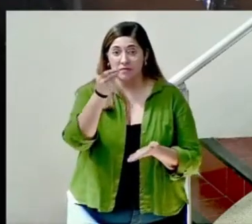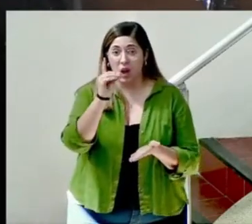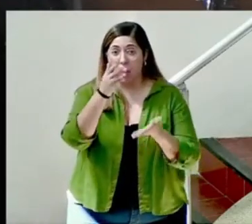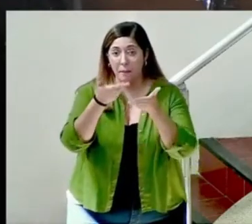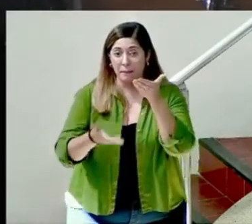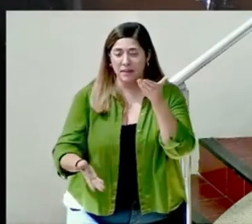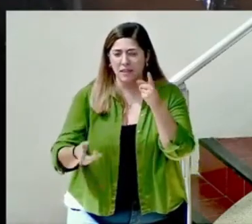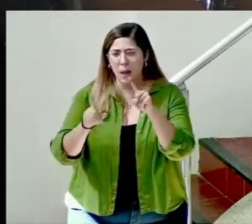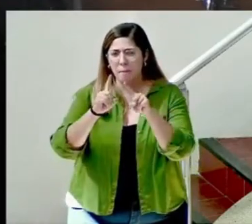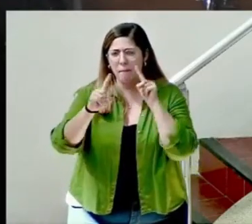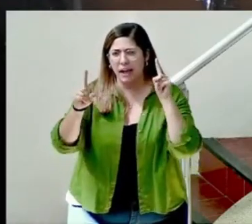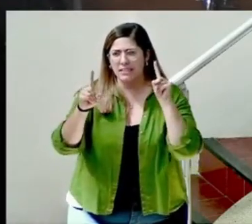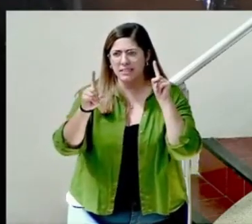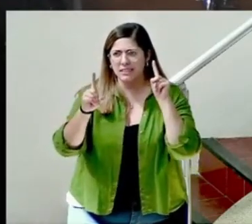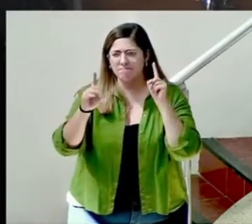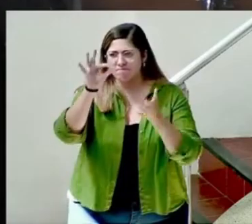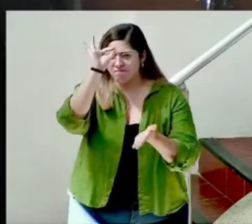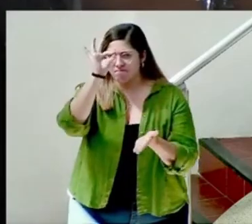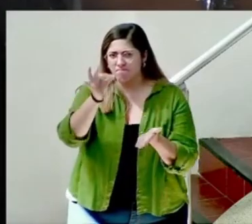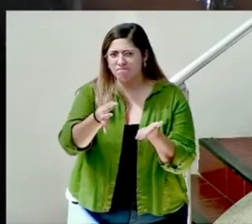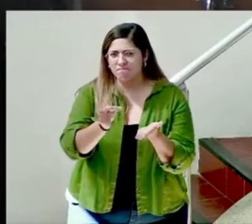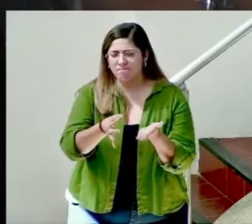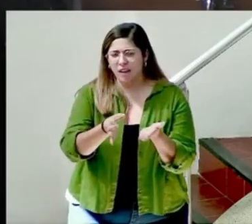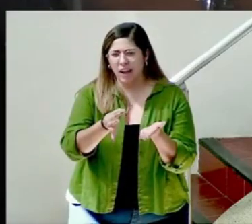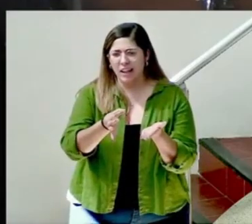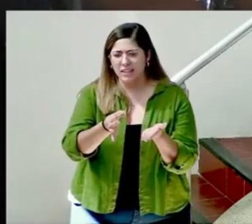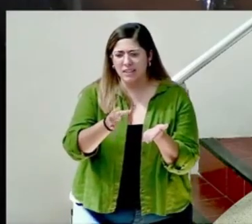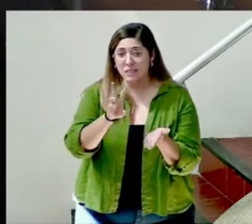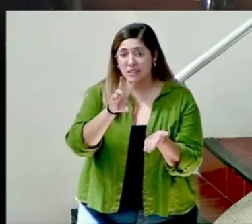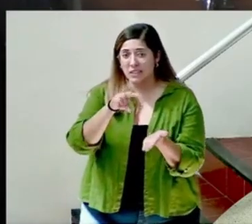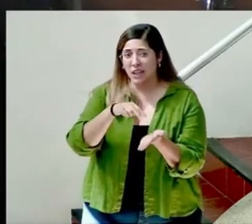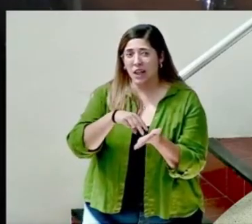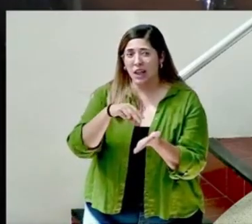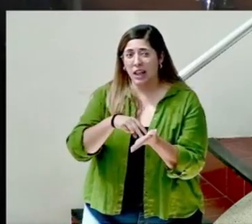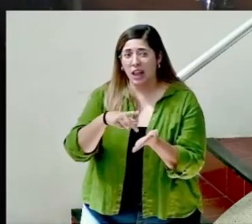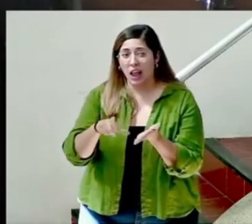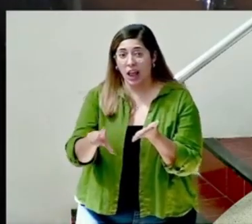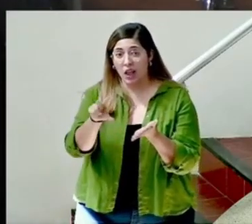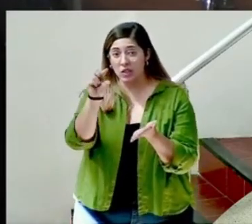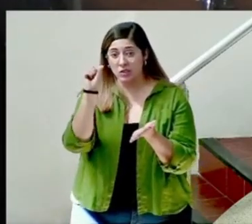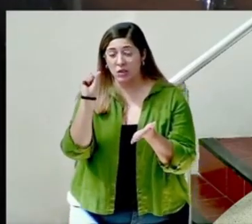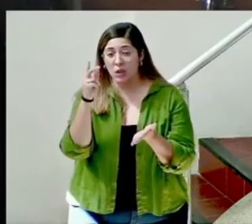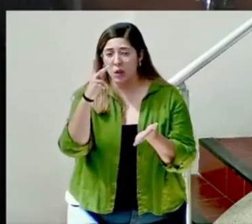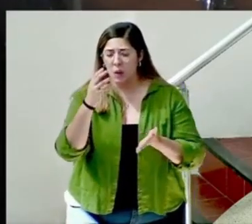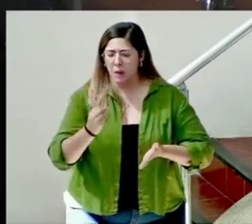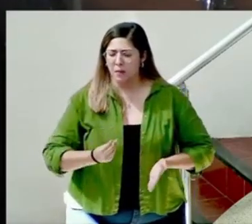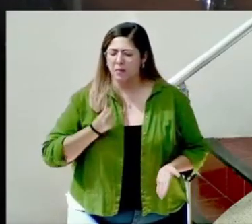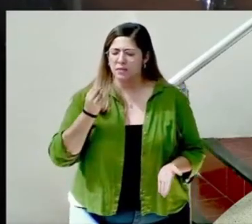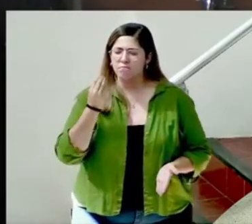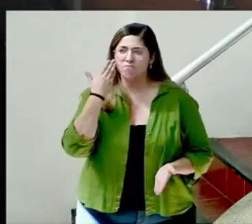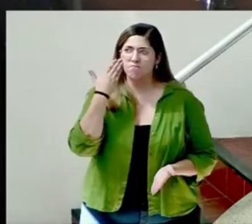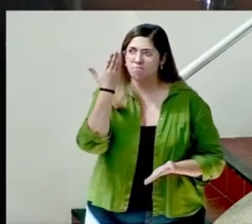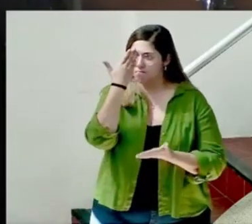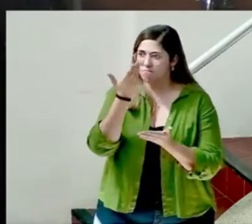convicções bíblicas. Ela o arrasta a tomar decisões em sua vida.